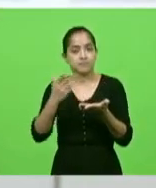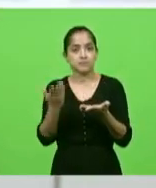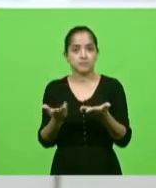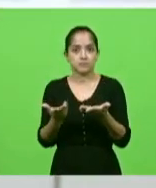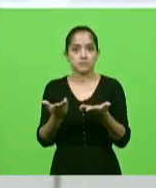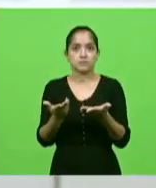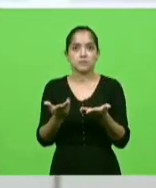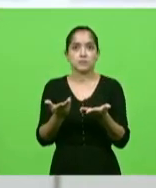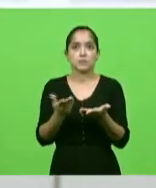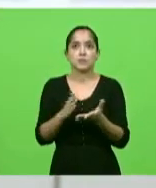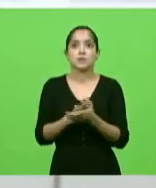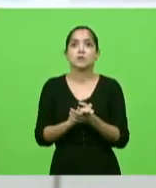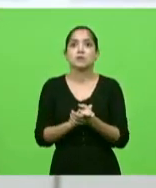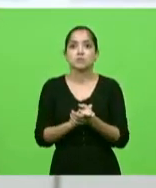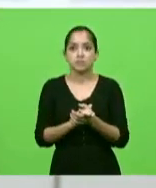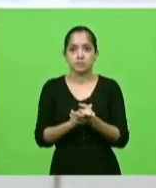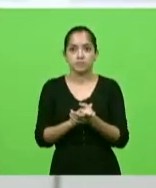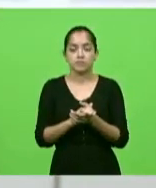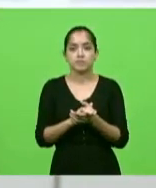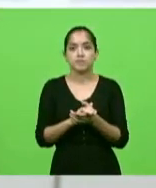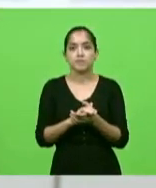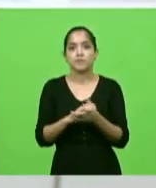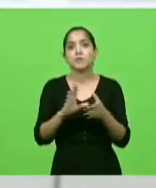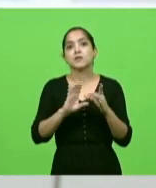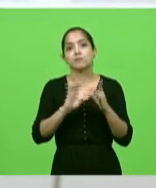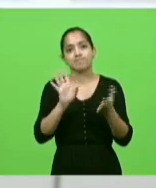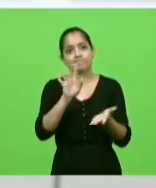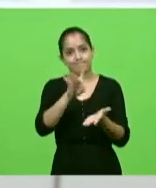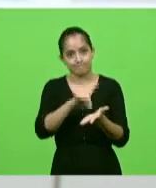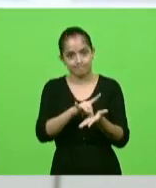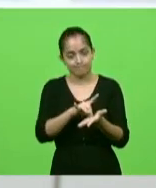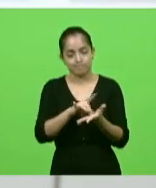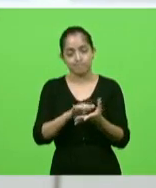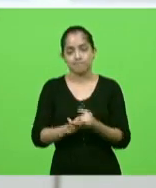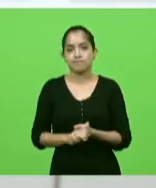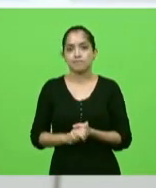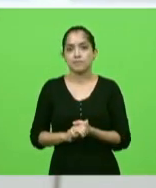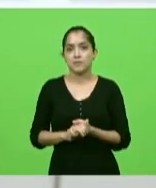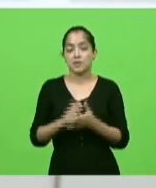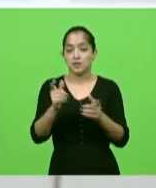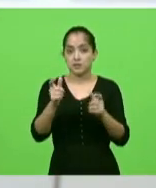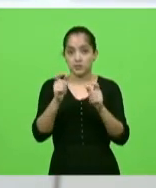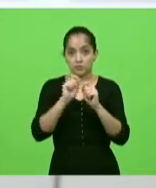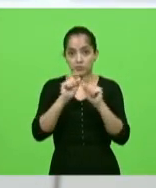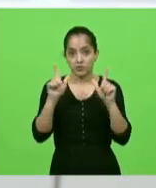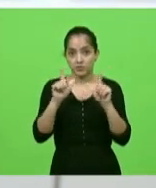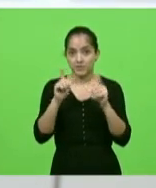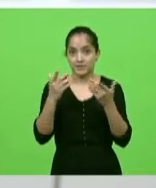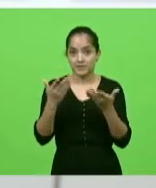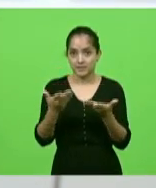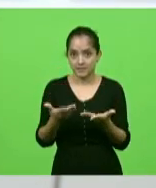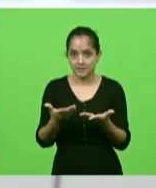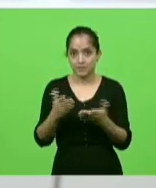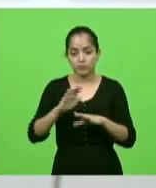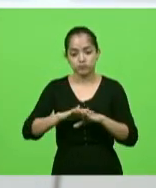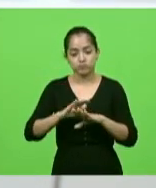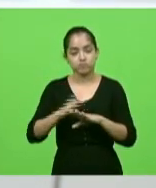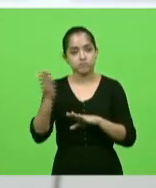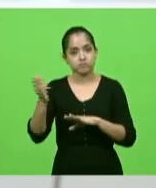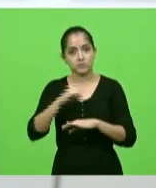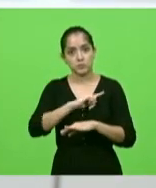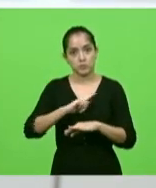ainda assim franqueado sua concretização Deveras chama atenção a iniciativa do Senhor governador